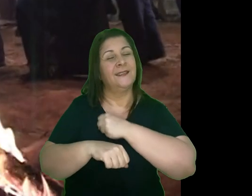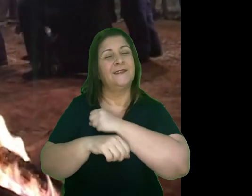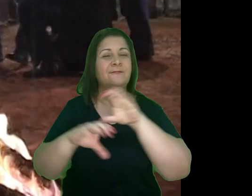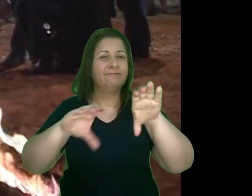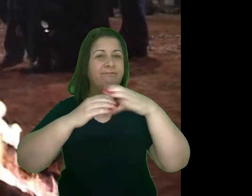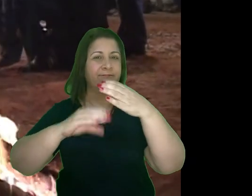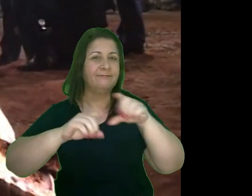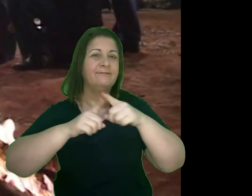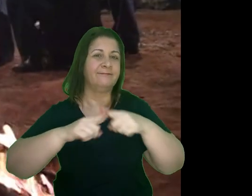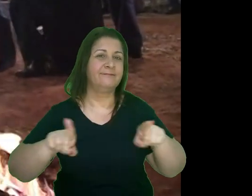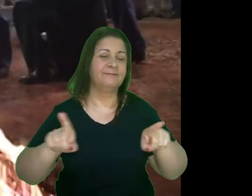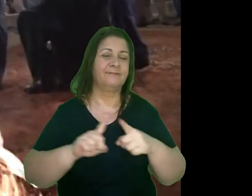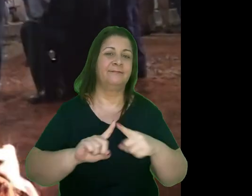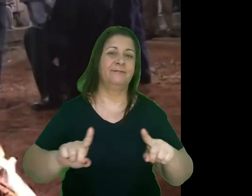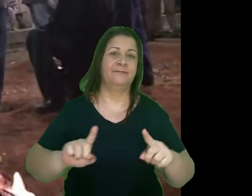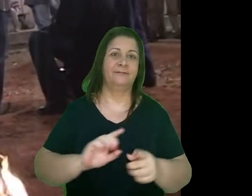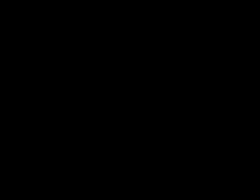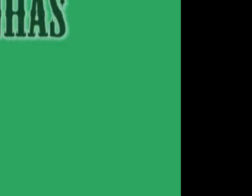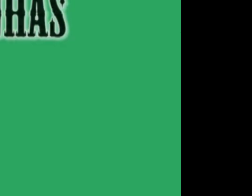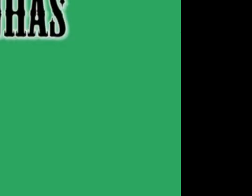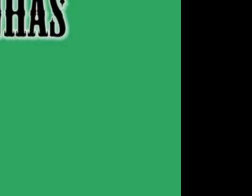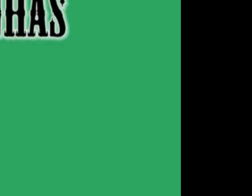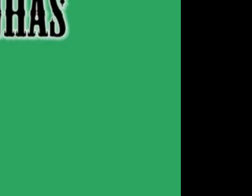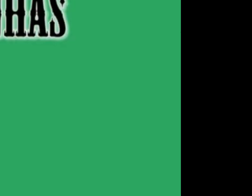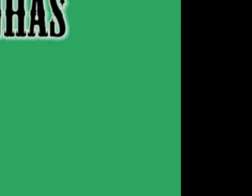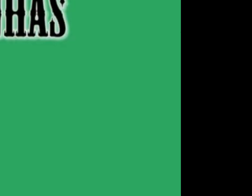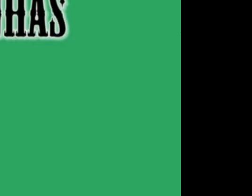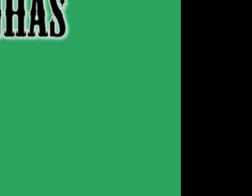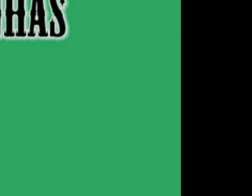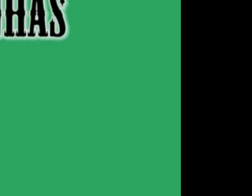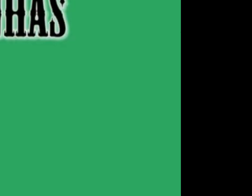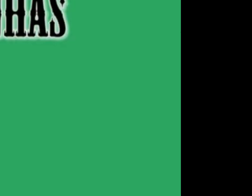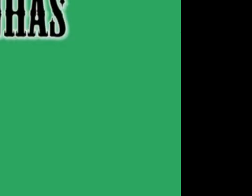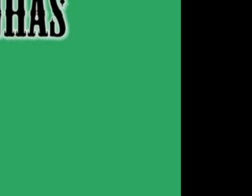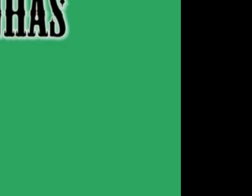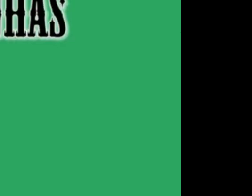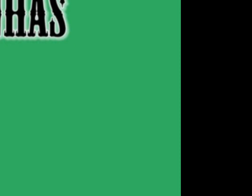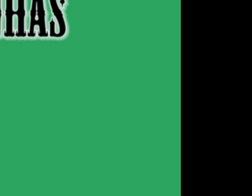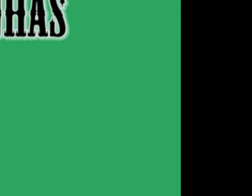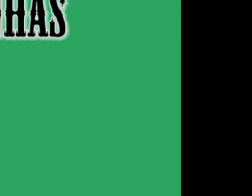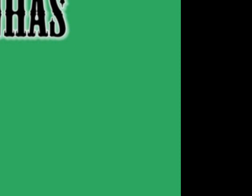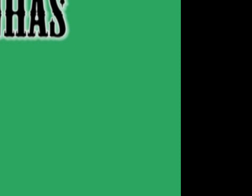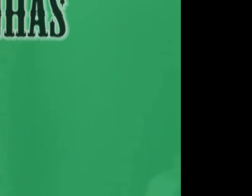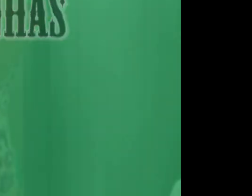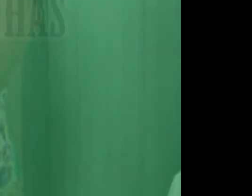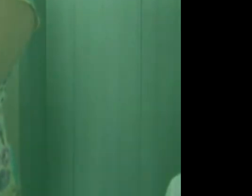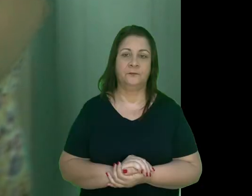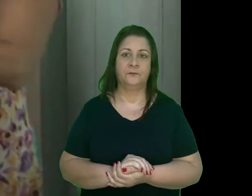Thank you.